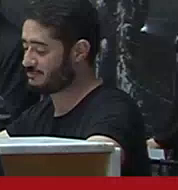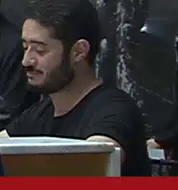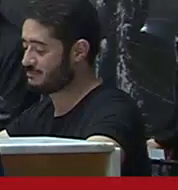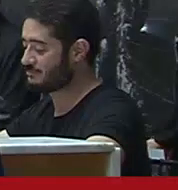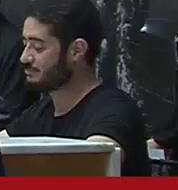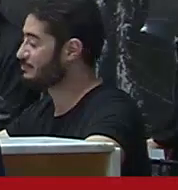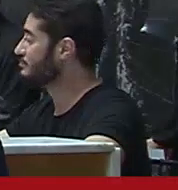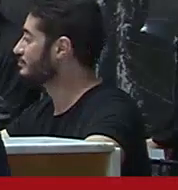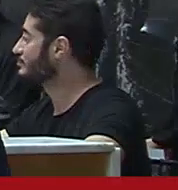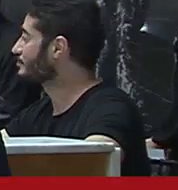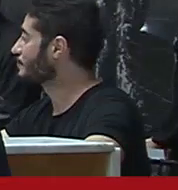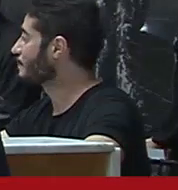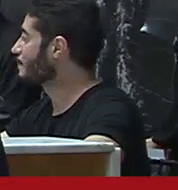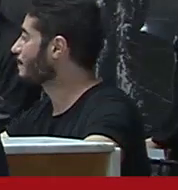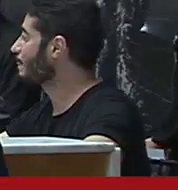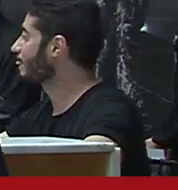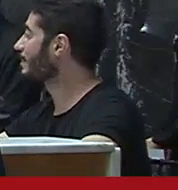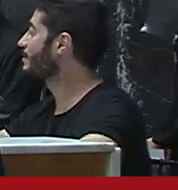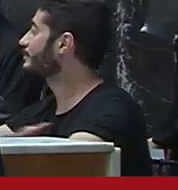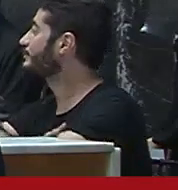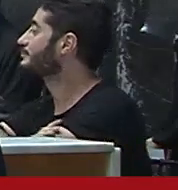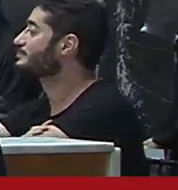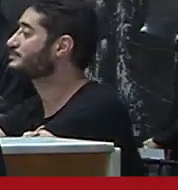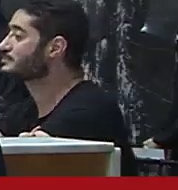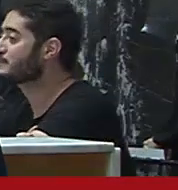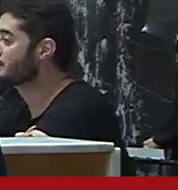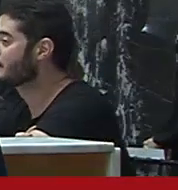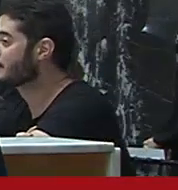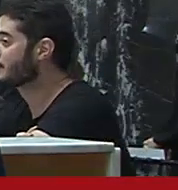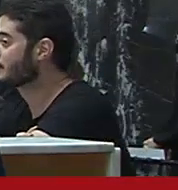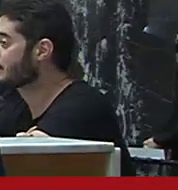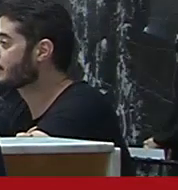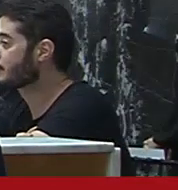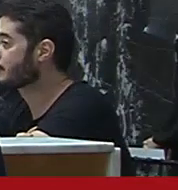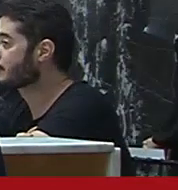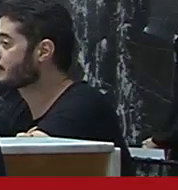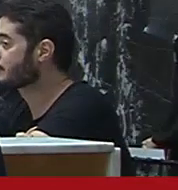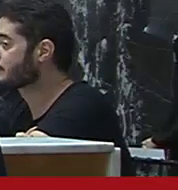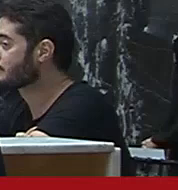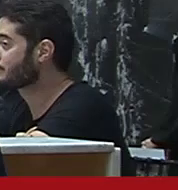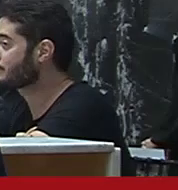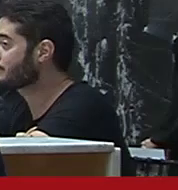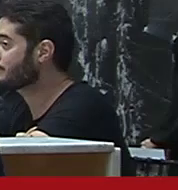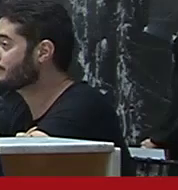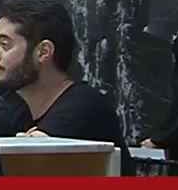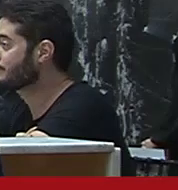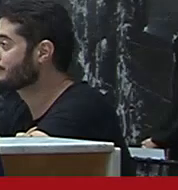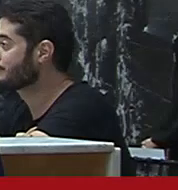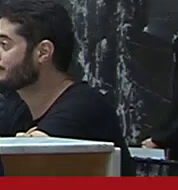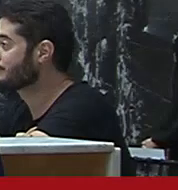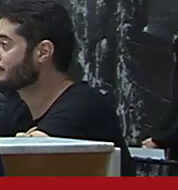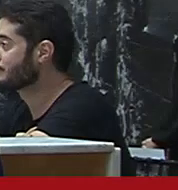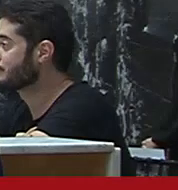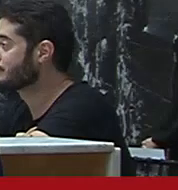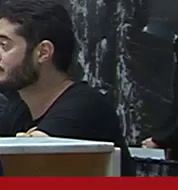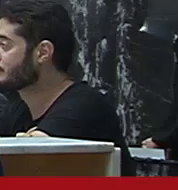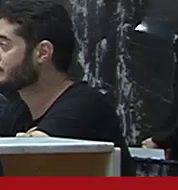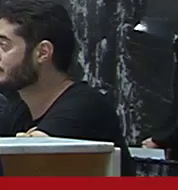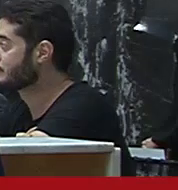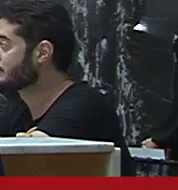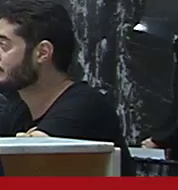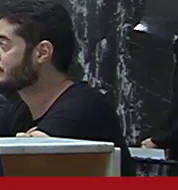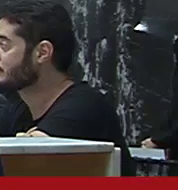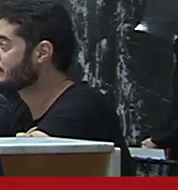Convidamos agora para receber a homenagem o ex-parlamentar mais idoso presente, Wilson Vaz,